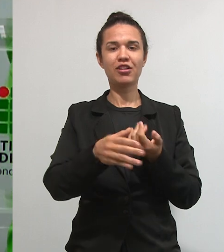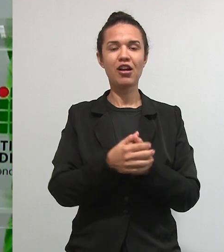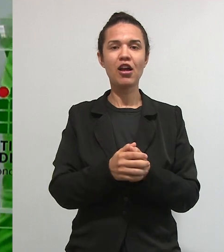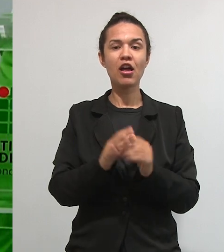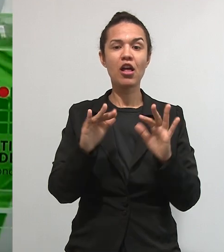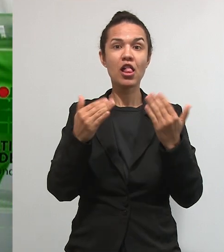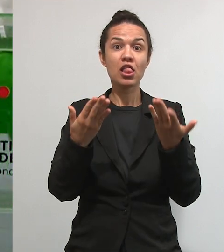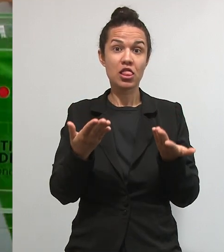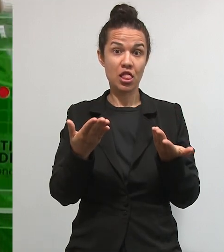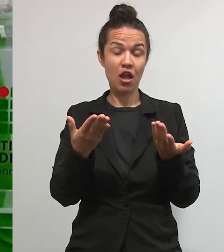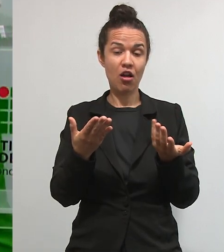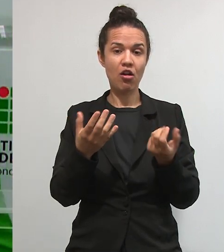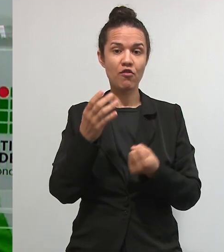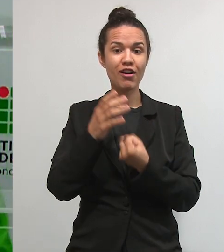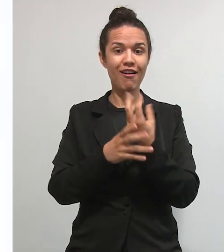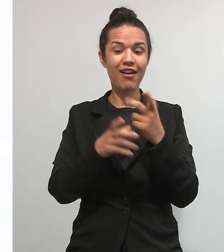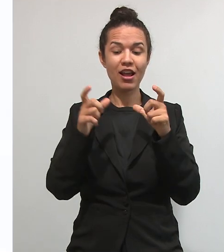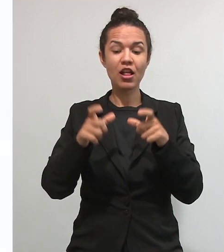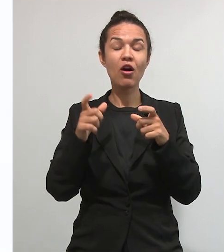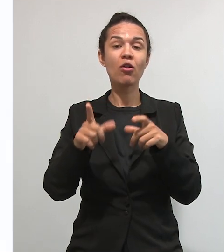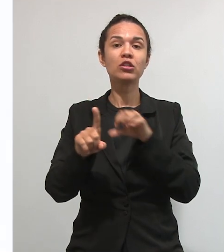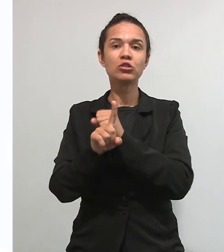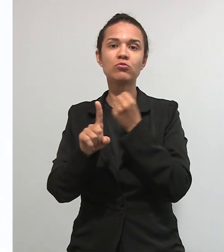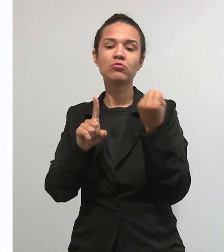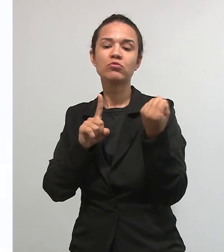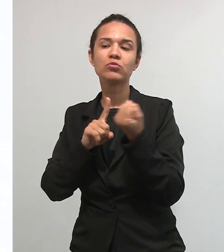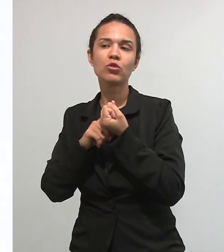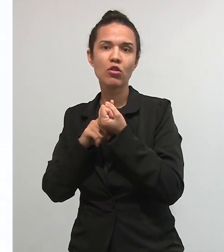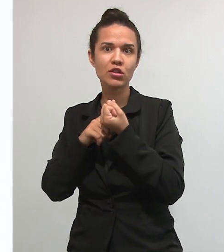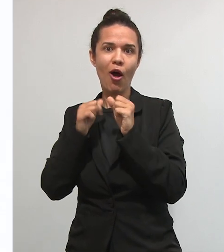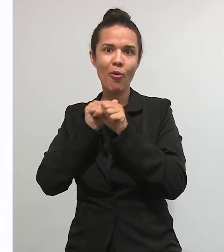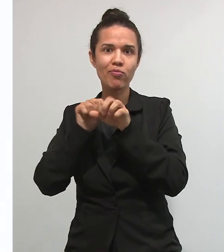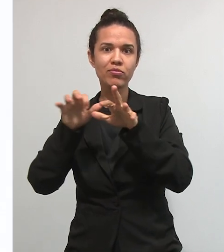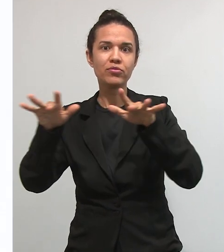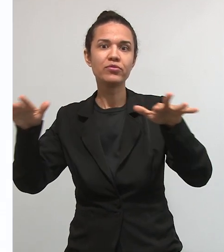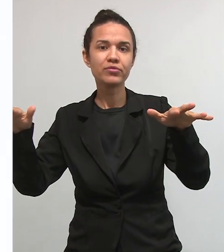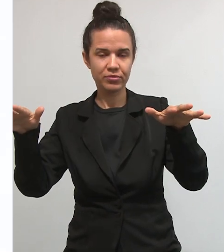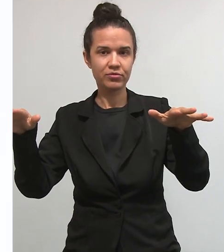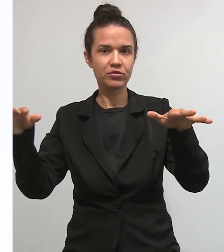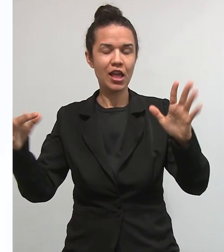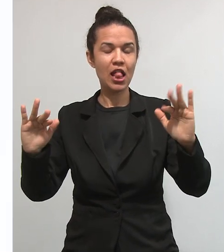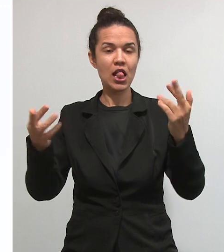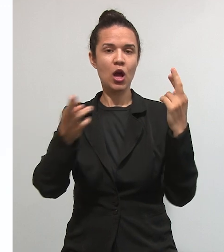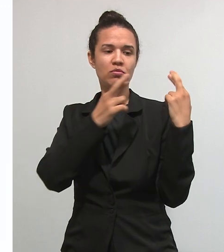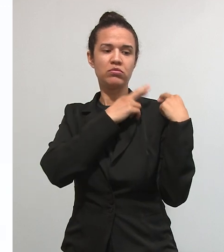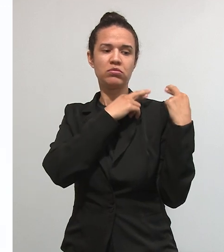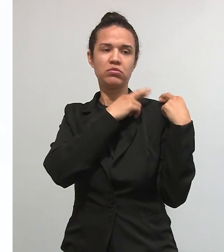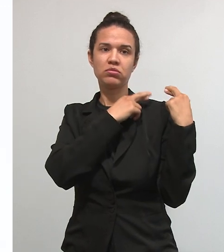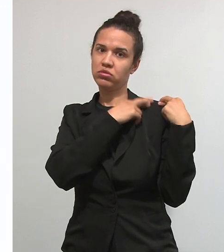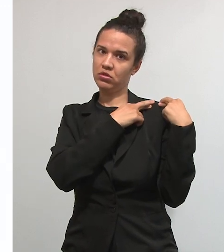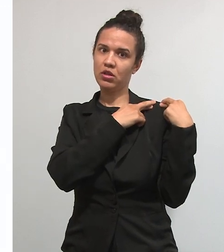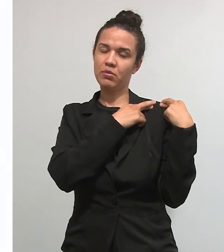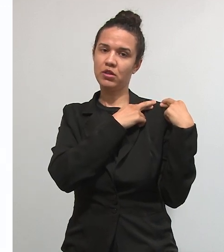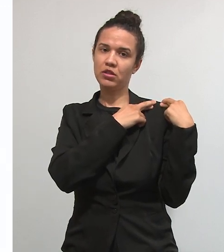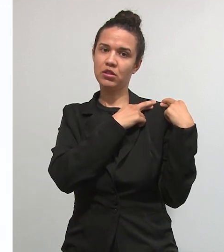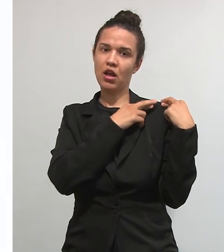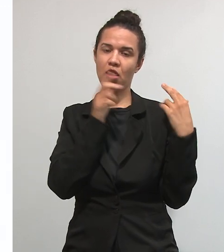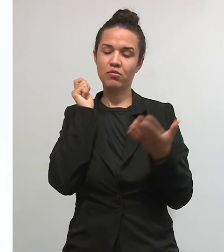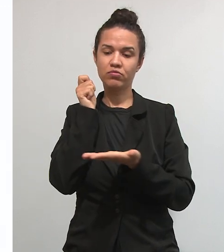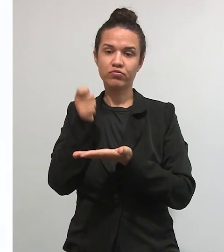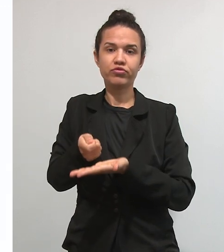origem o quê? Destinação social do patrimônio e a responsabilização